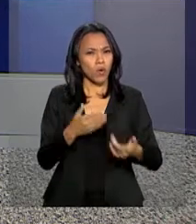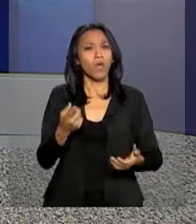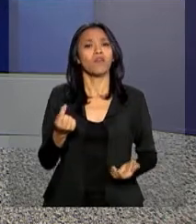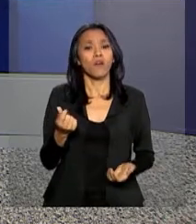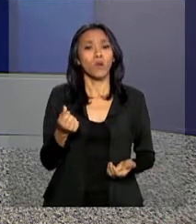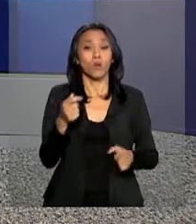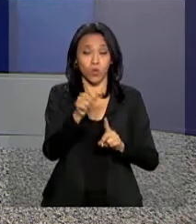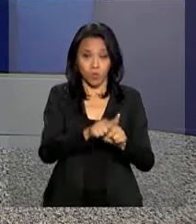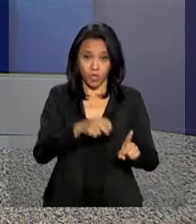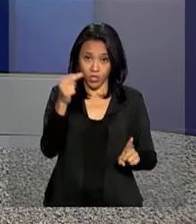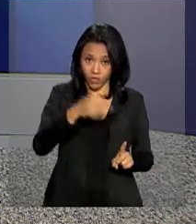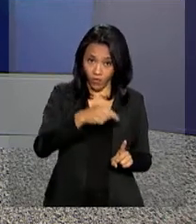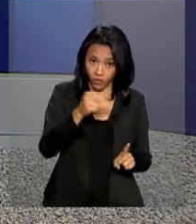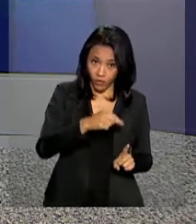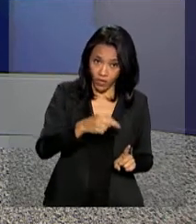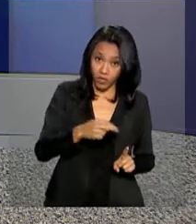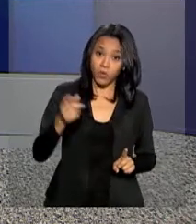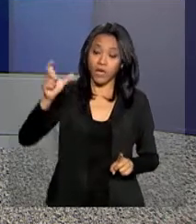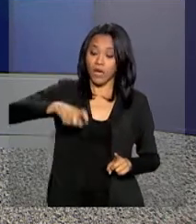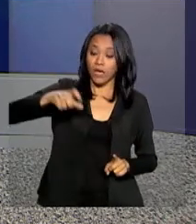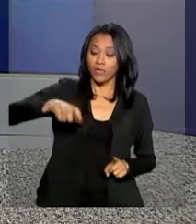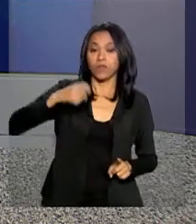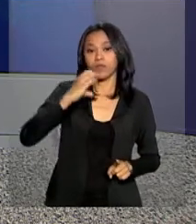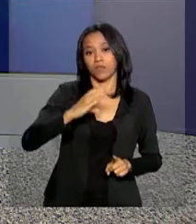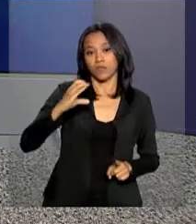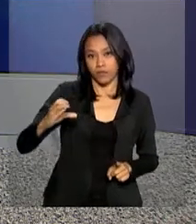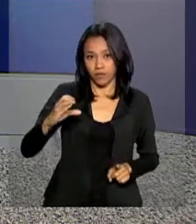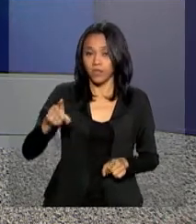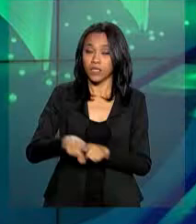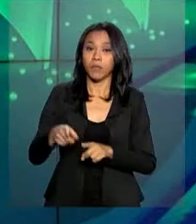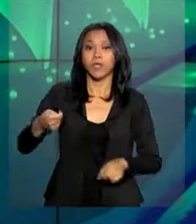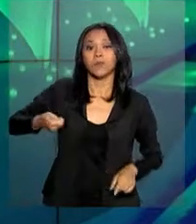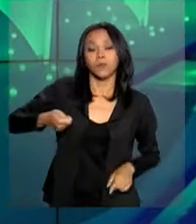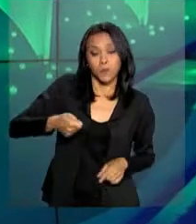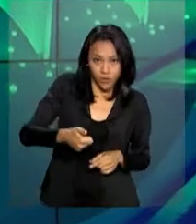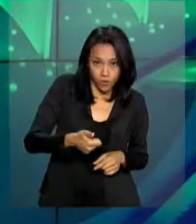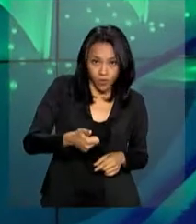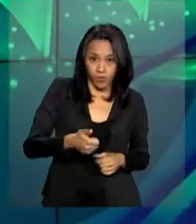mês de novembro dos boletos de cartões de crédito e doações